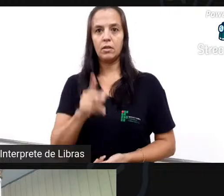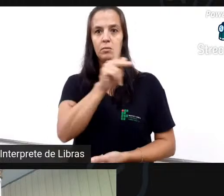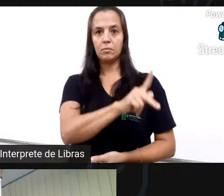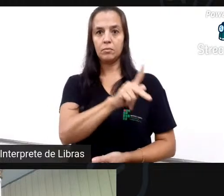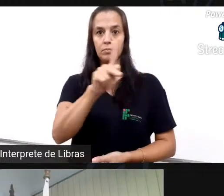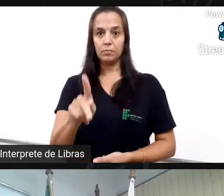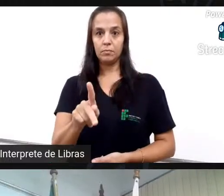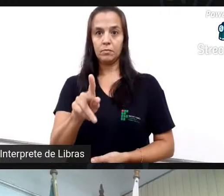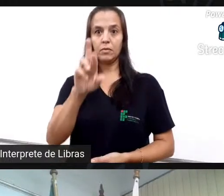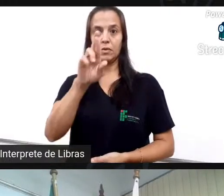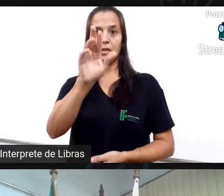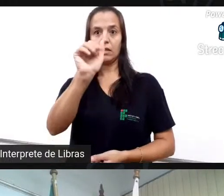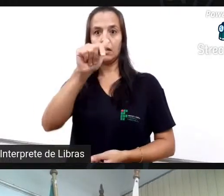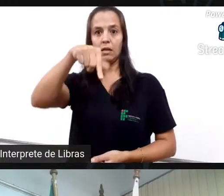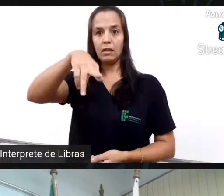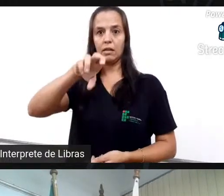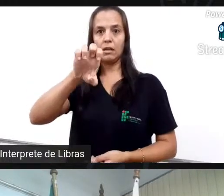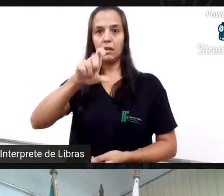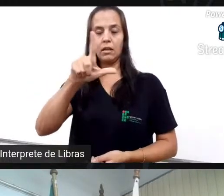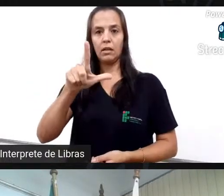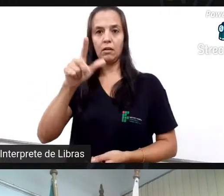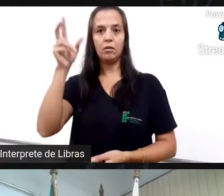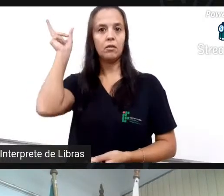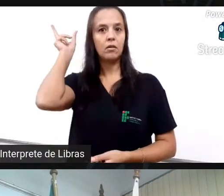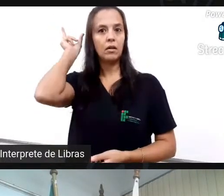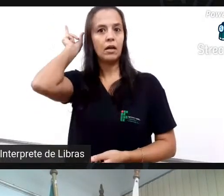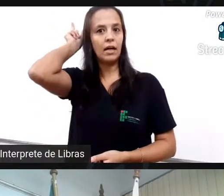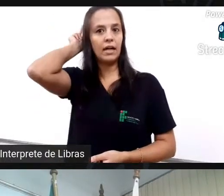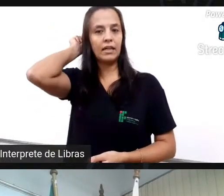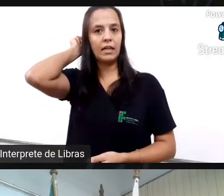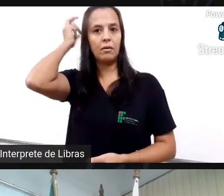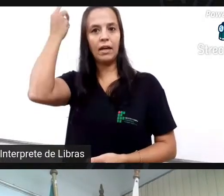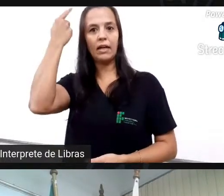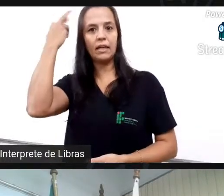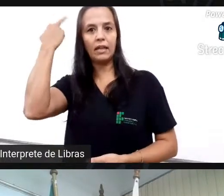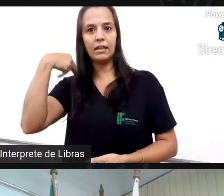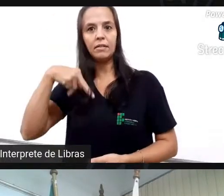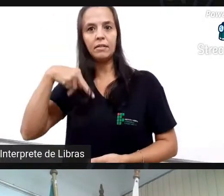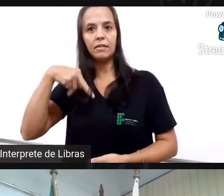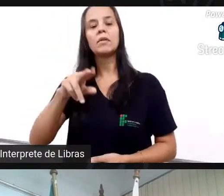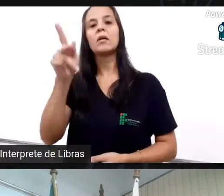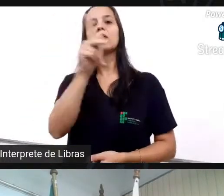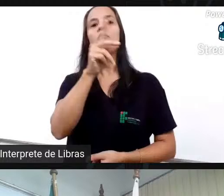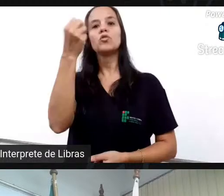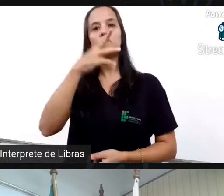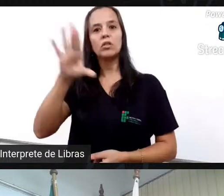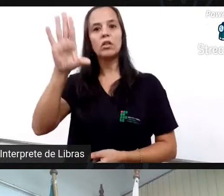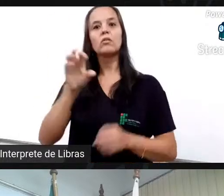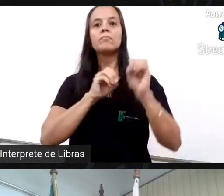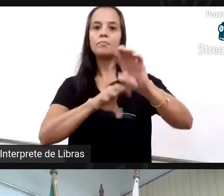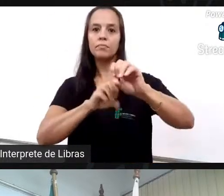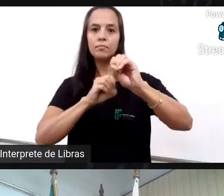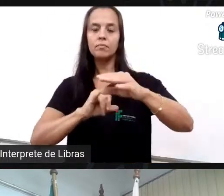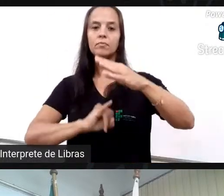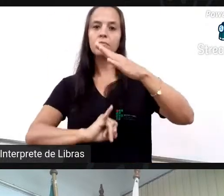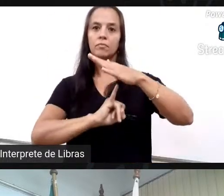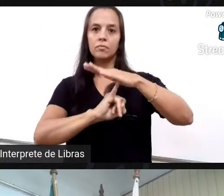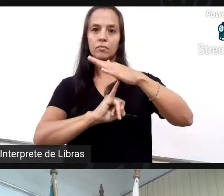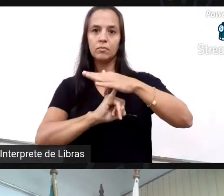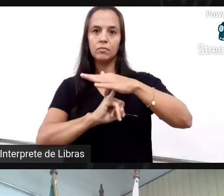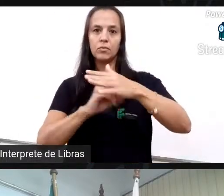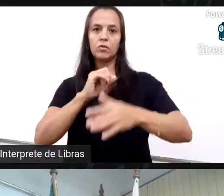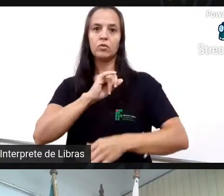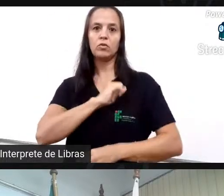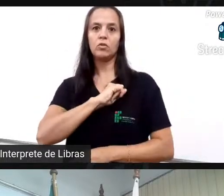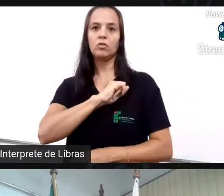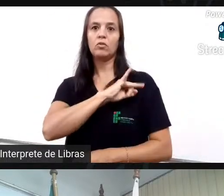Professora Raquel Canova, diretora de ensino do Instituto Federal Farroupilha,